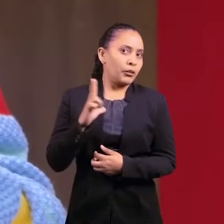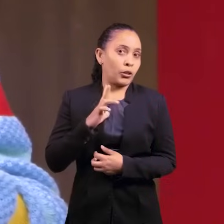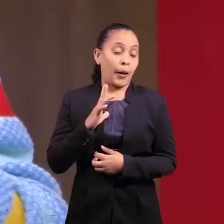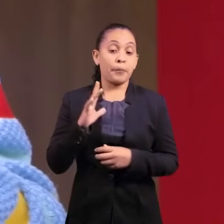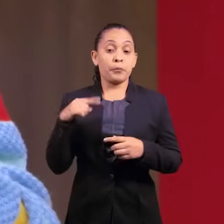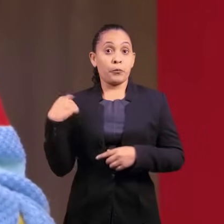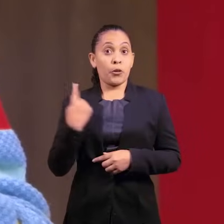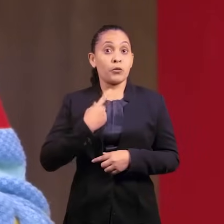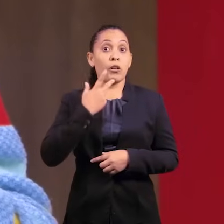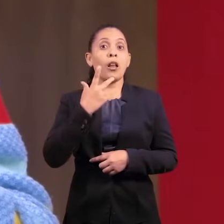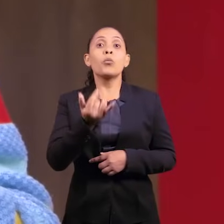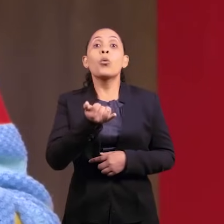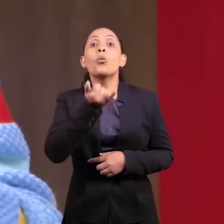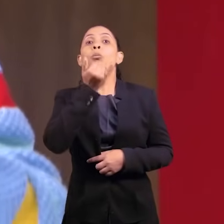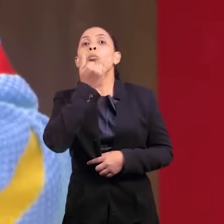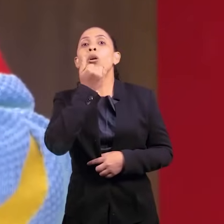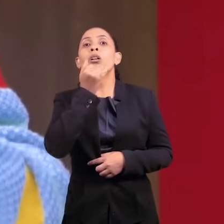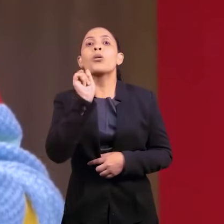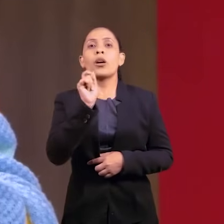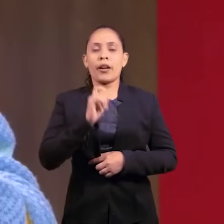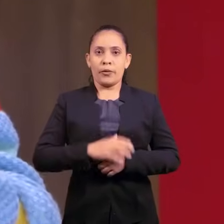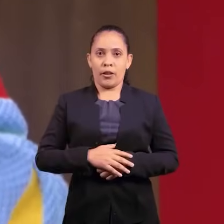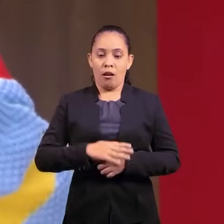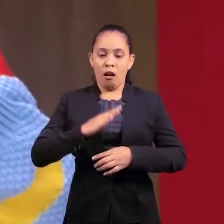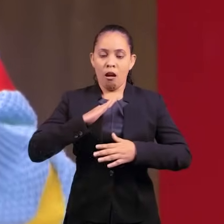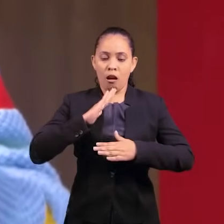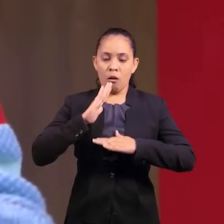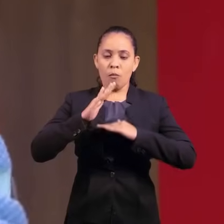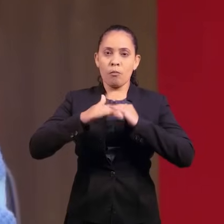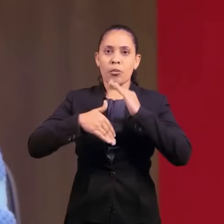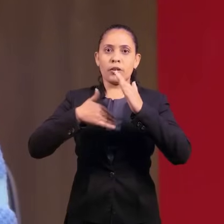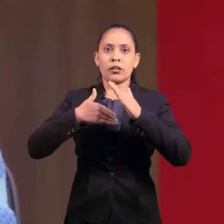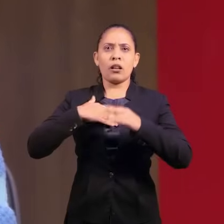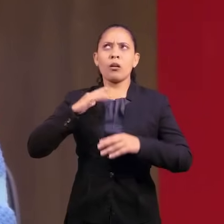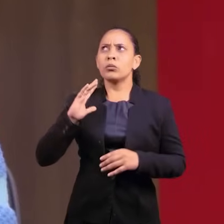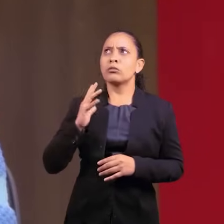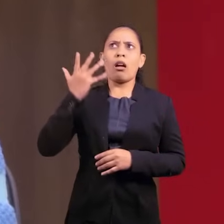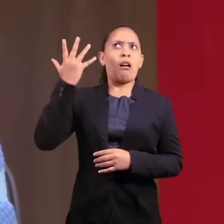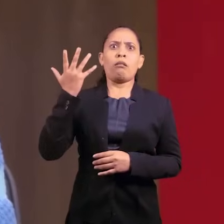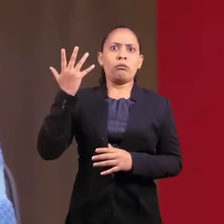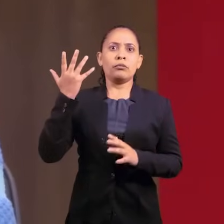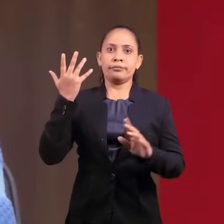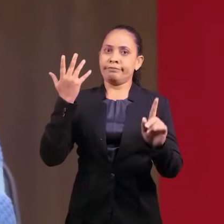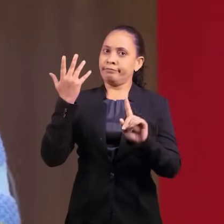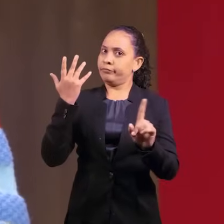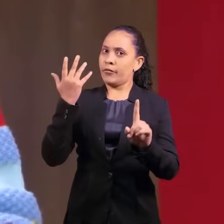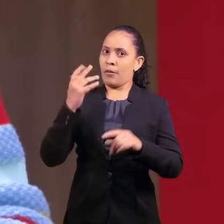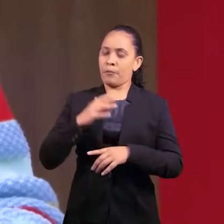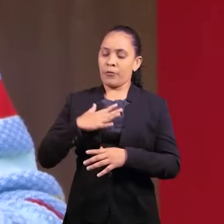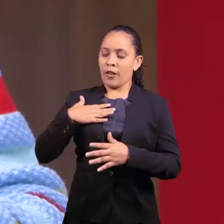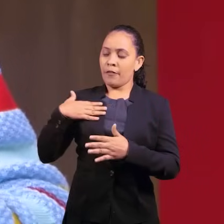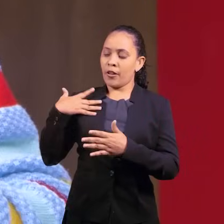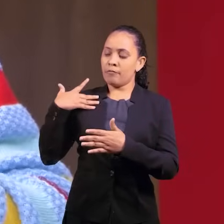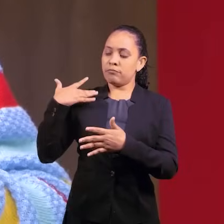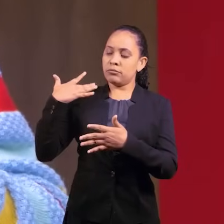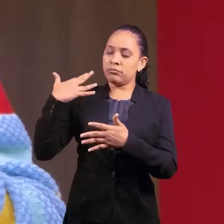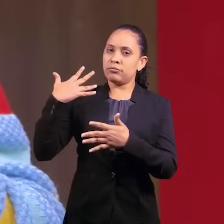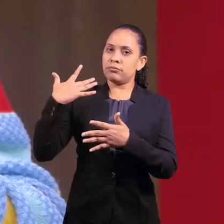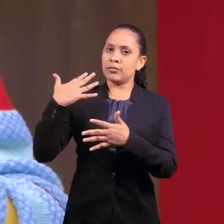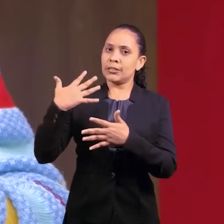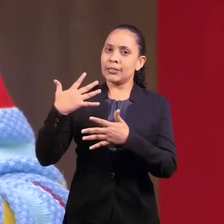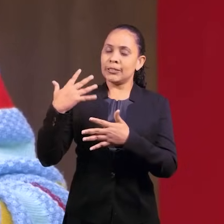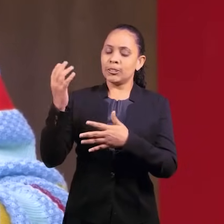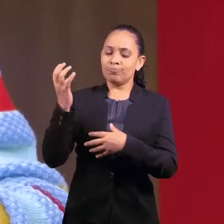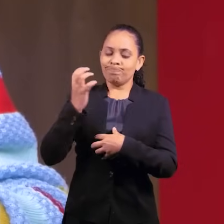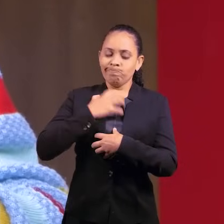dessa questão humana, ele é um processo, ele não acontece de uma hora para outra. E é necessário, nesse caminho do